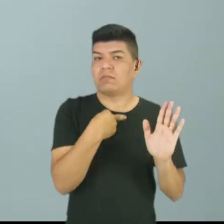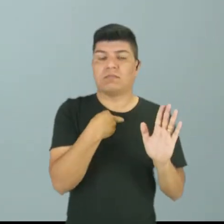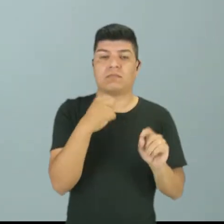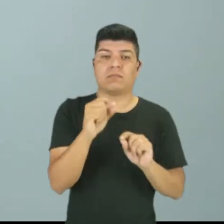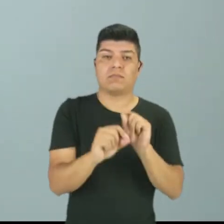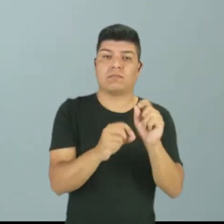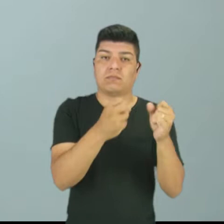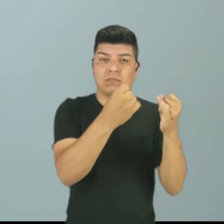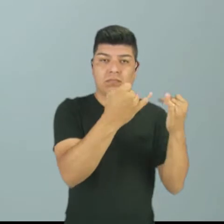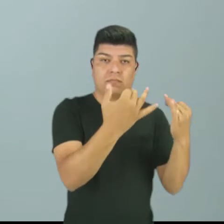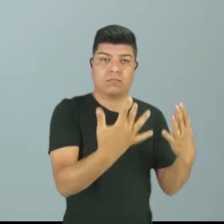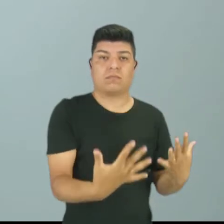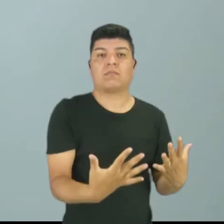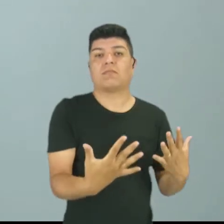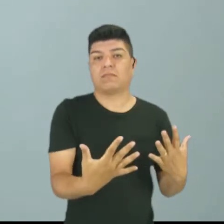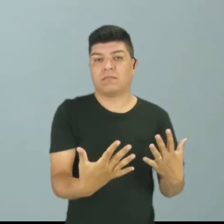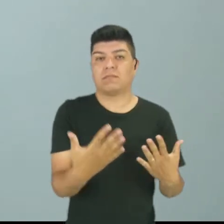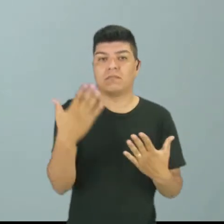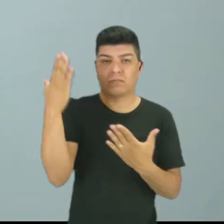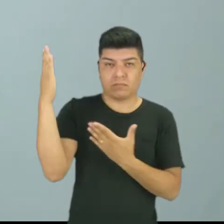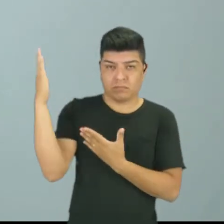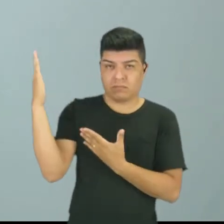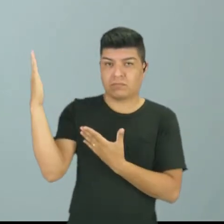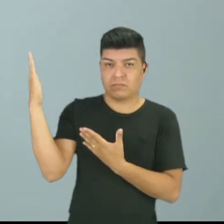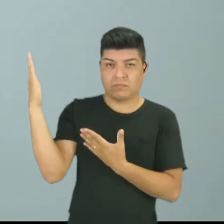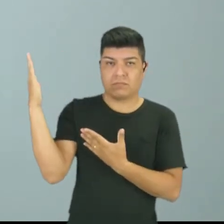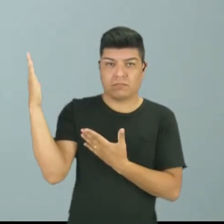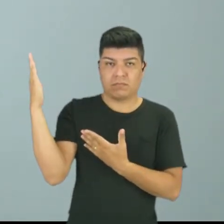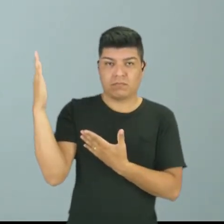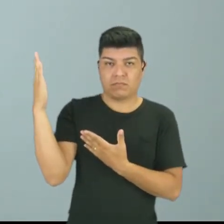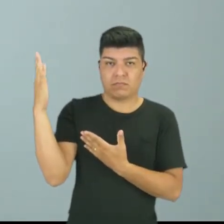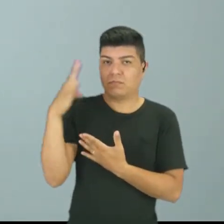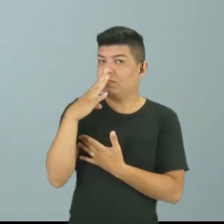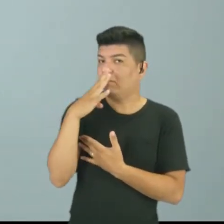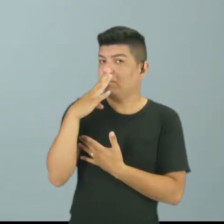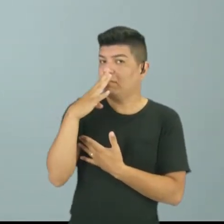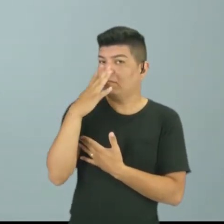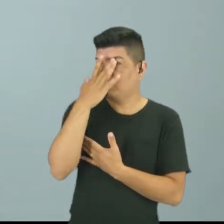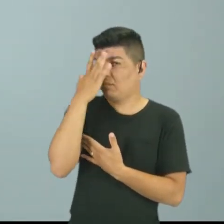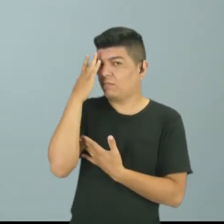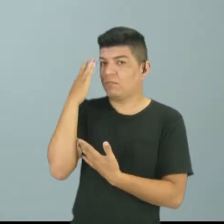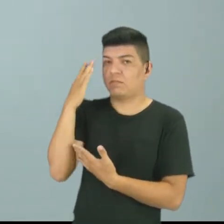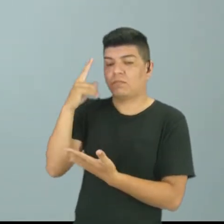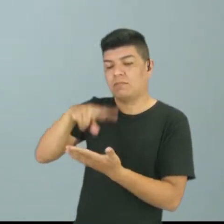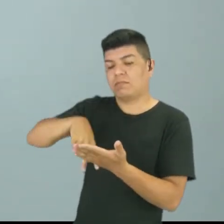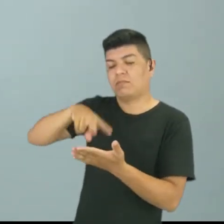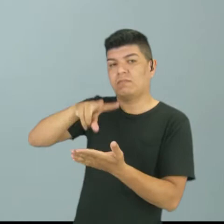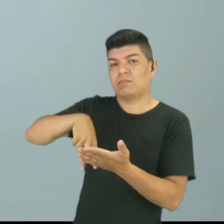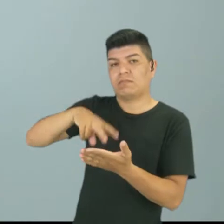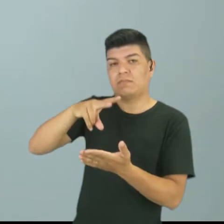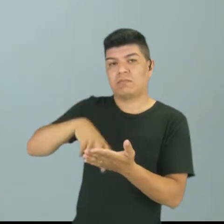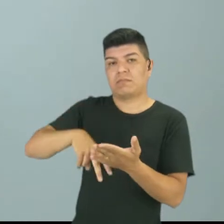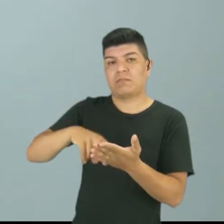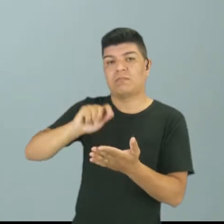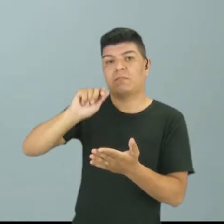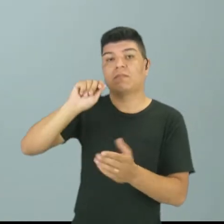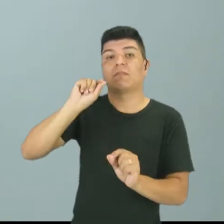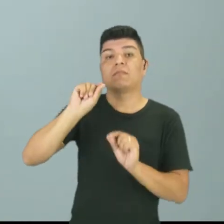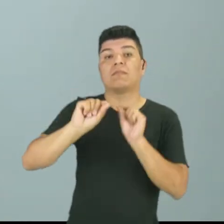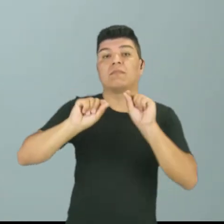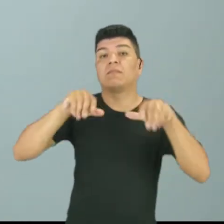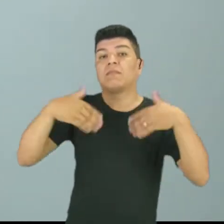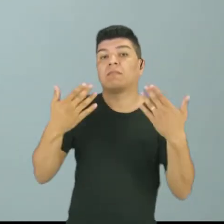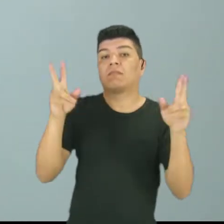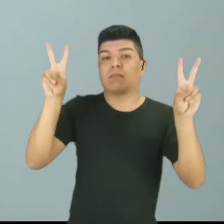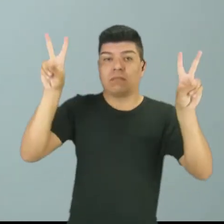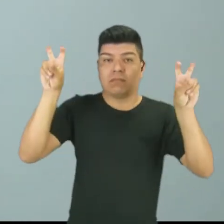deixar de falar desse que é muito apreciado por bons leitores, que é a crônica.